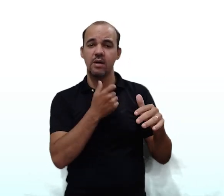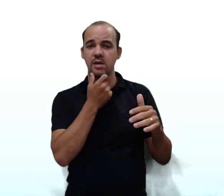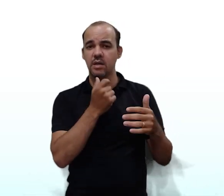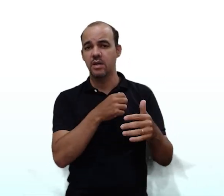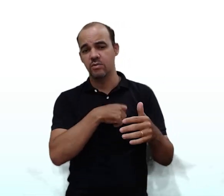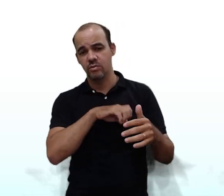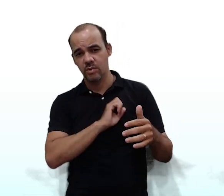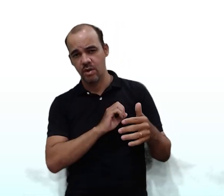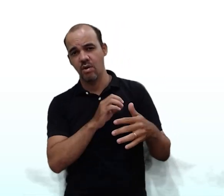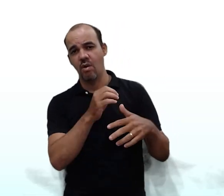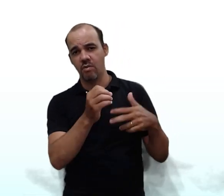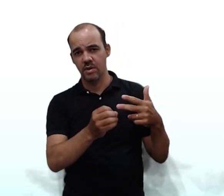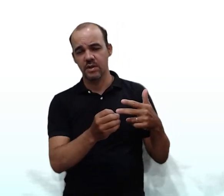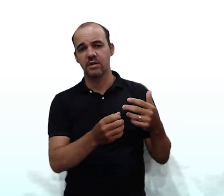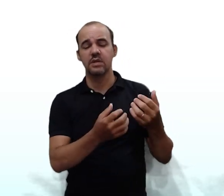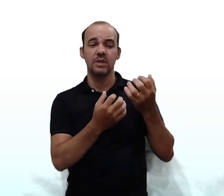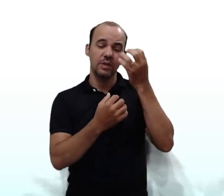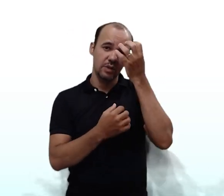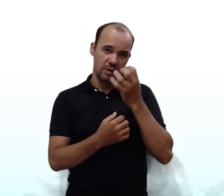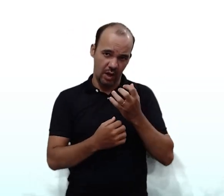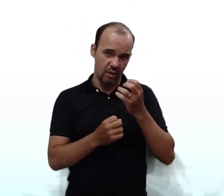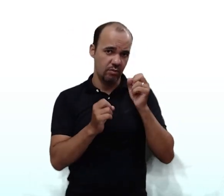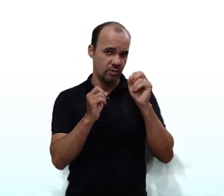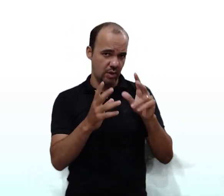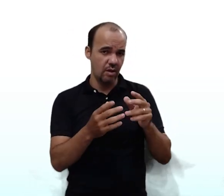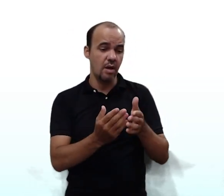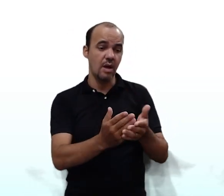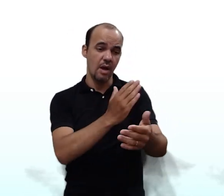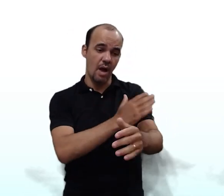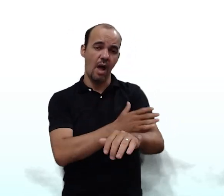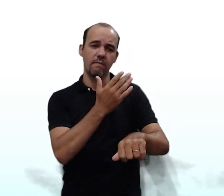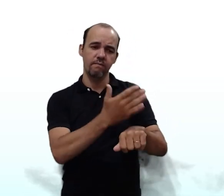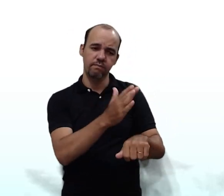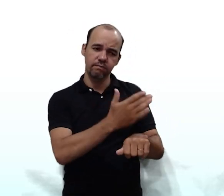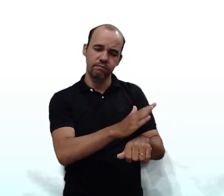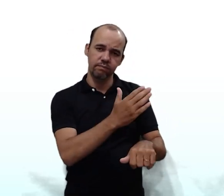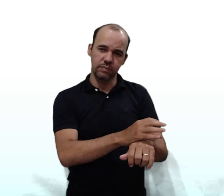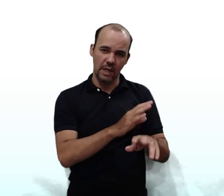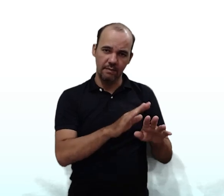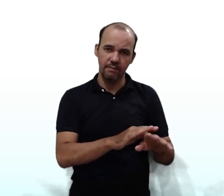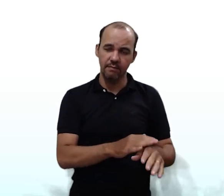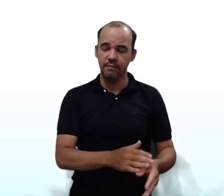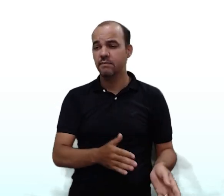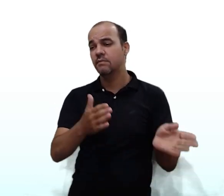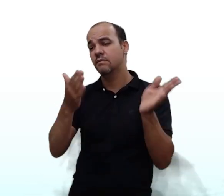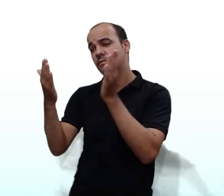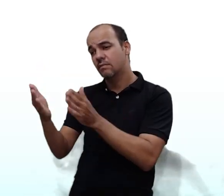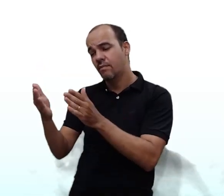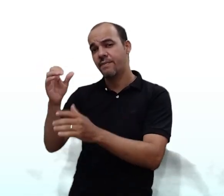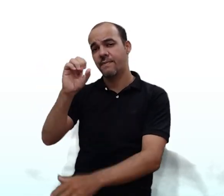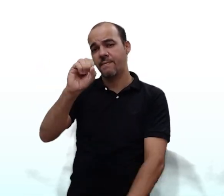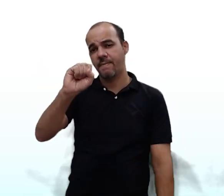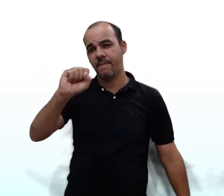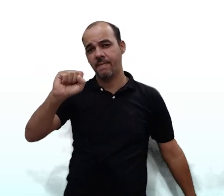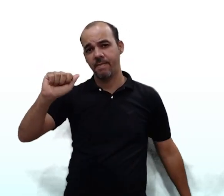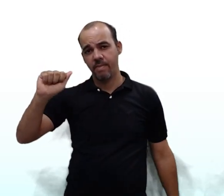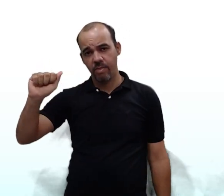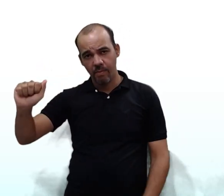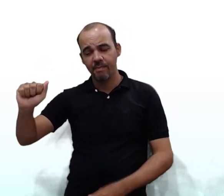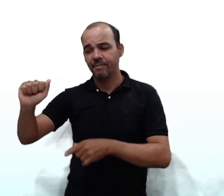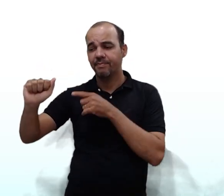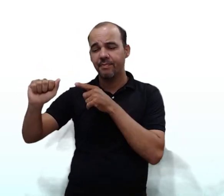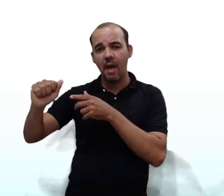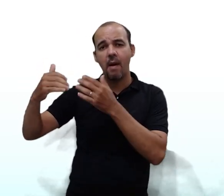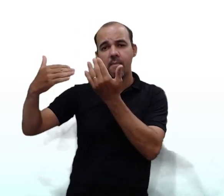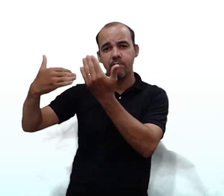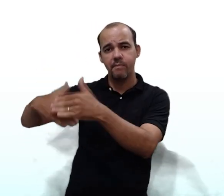com seriedade, se prepara e vai lá, arrasa que vai dar certo. Tá? Em relação ao SSA, é